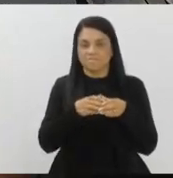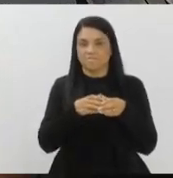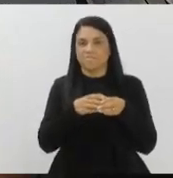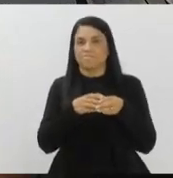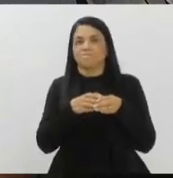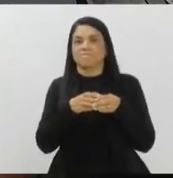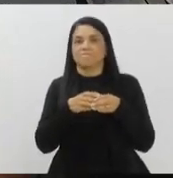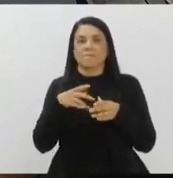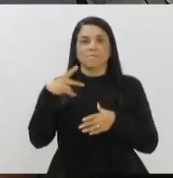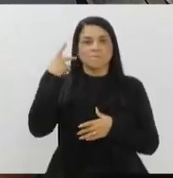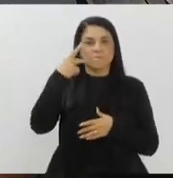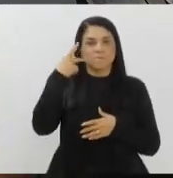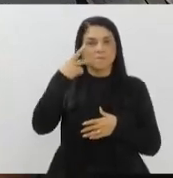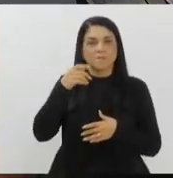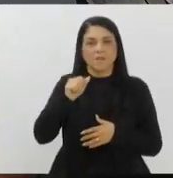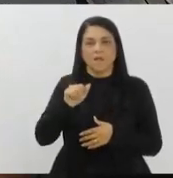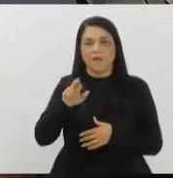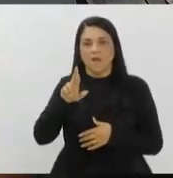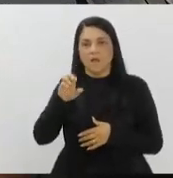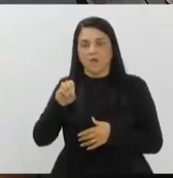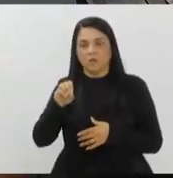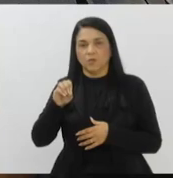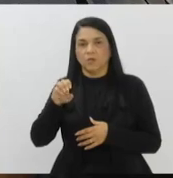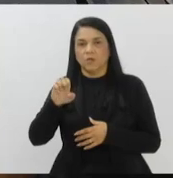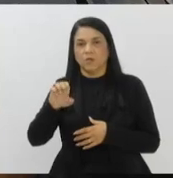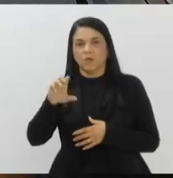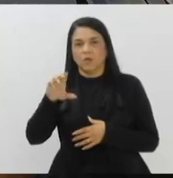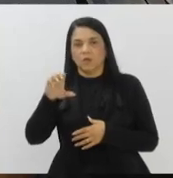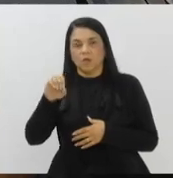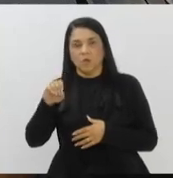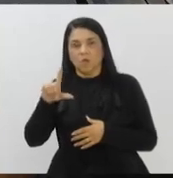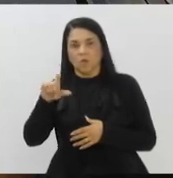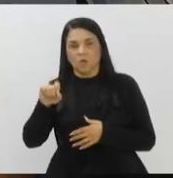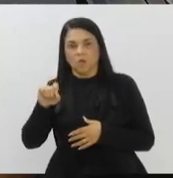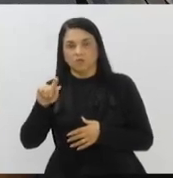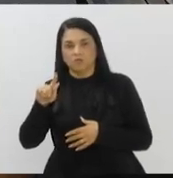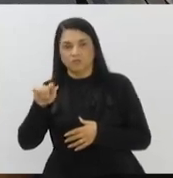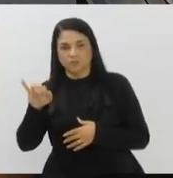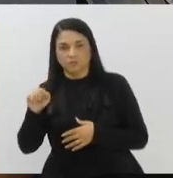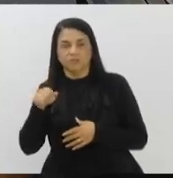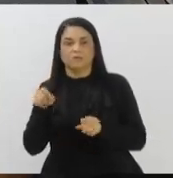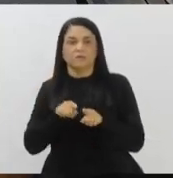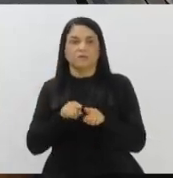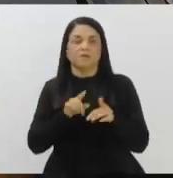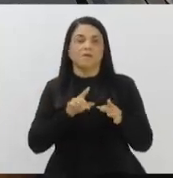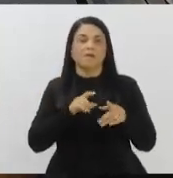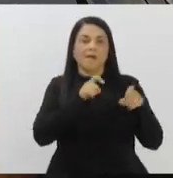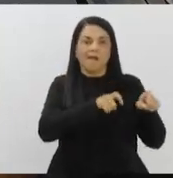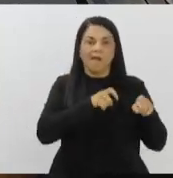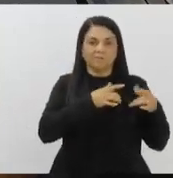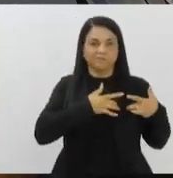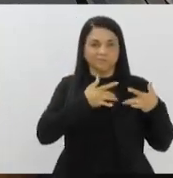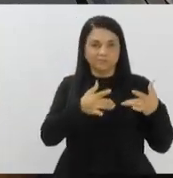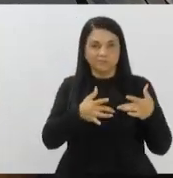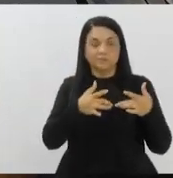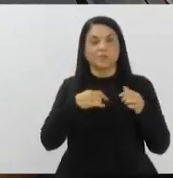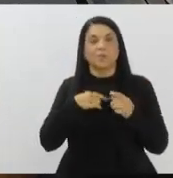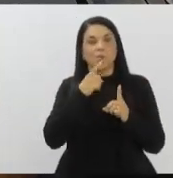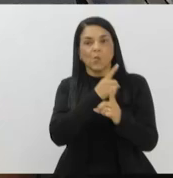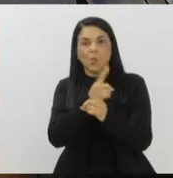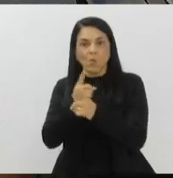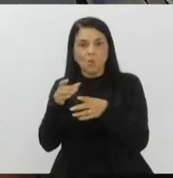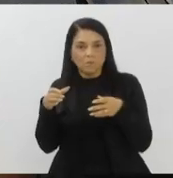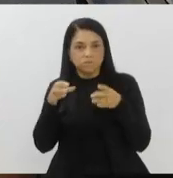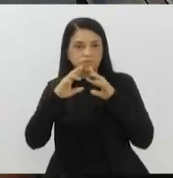Agroecologia e da Economia Solidária. E num dos nossos encontros, onde a gente debatia o papel das mulheres na